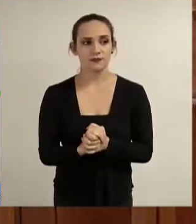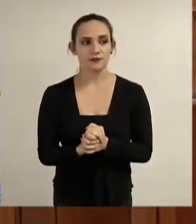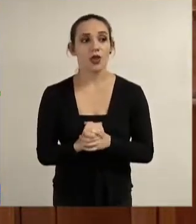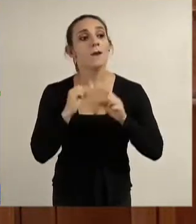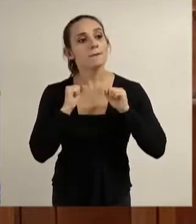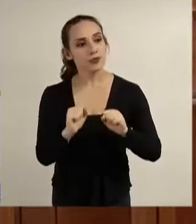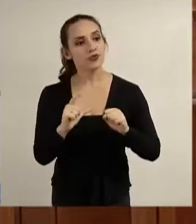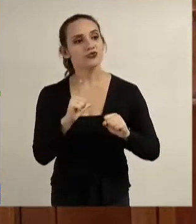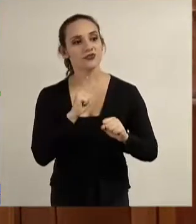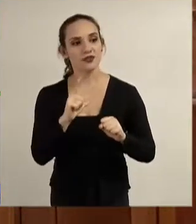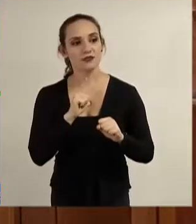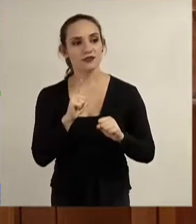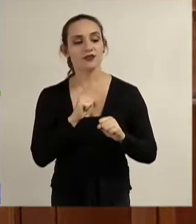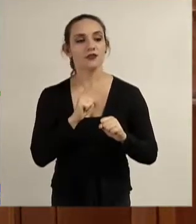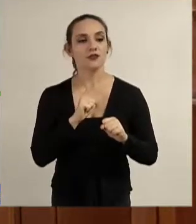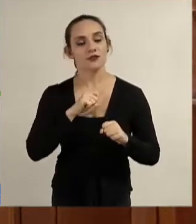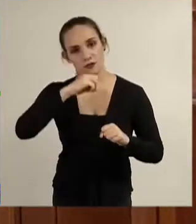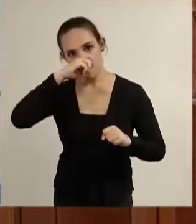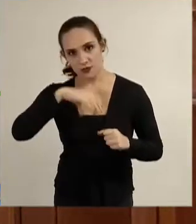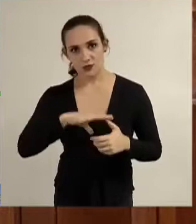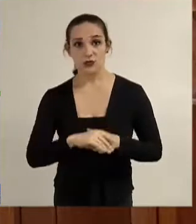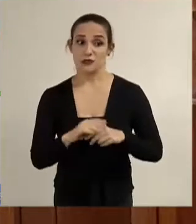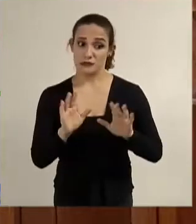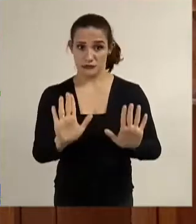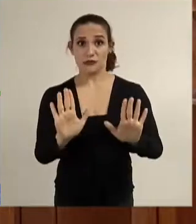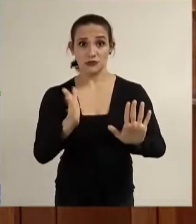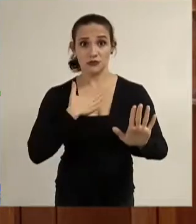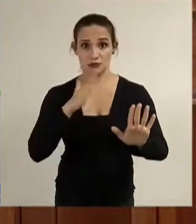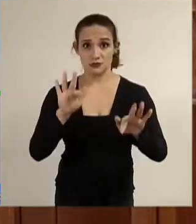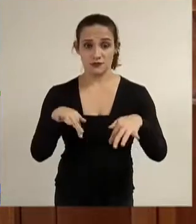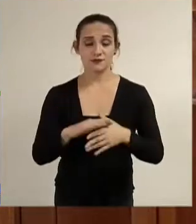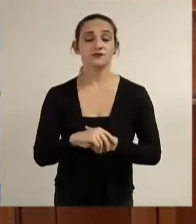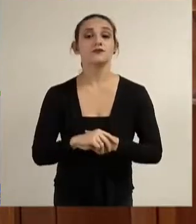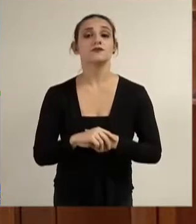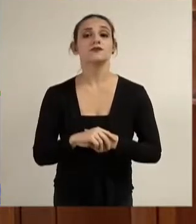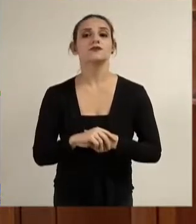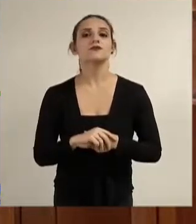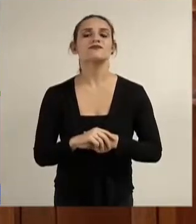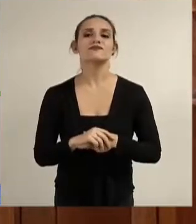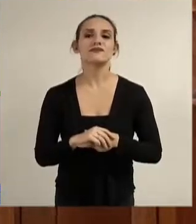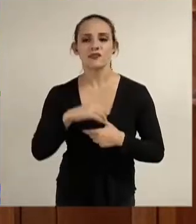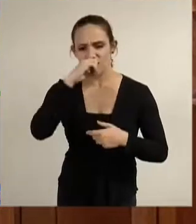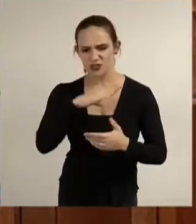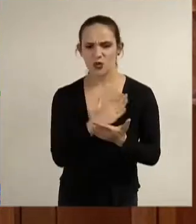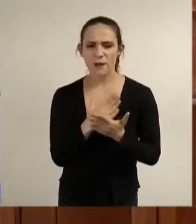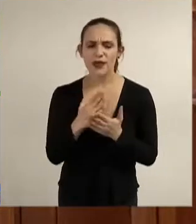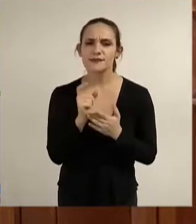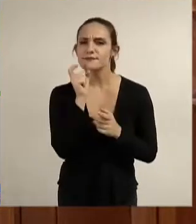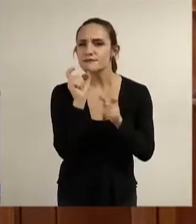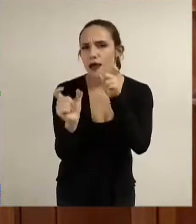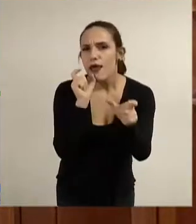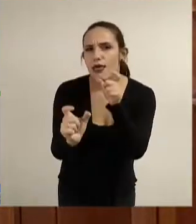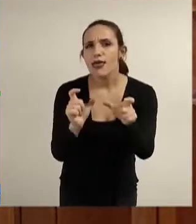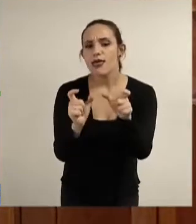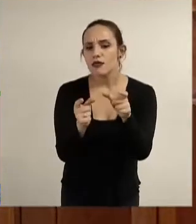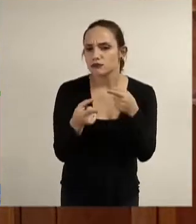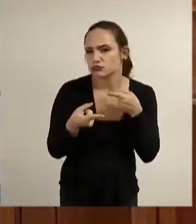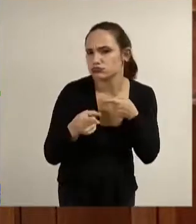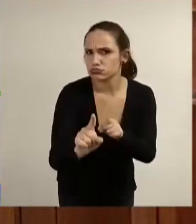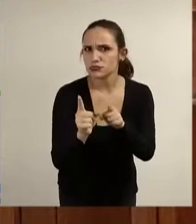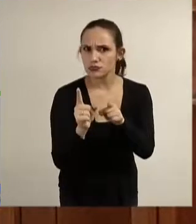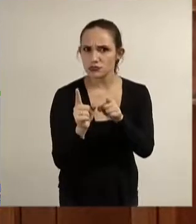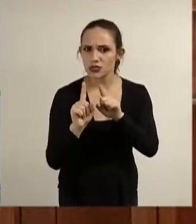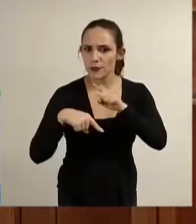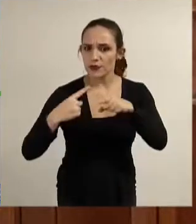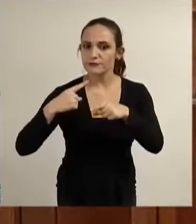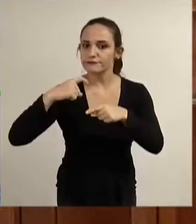de violência que começa, estou finalizando, senhor presidente, que começa com xingamentos, ameaças e depois passam para